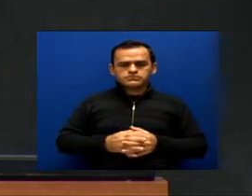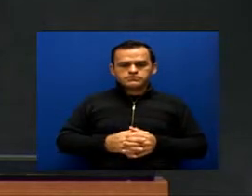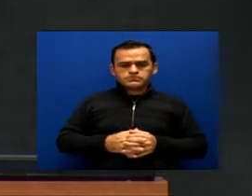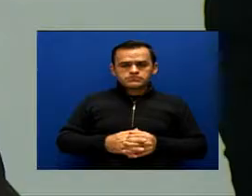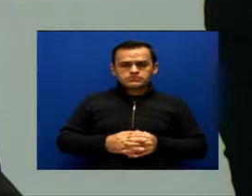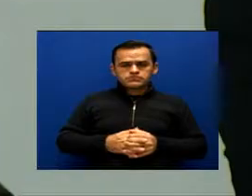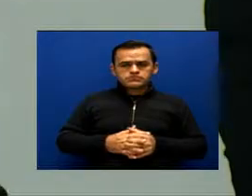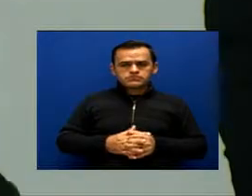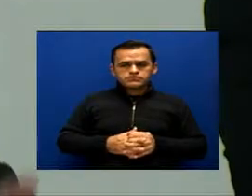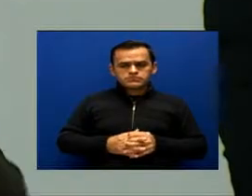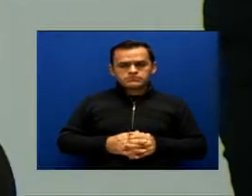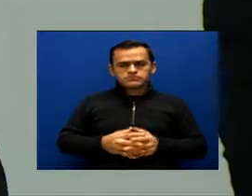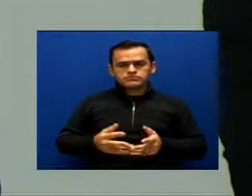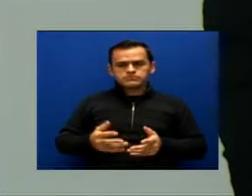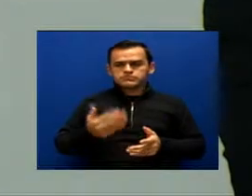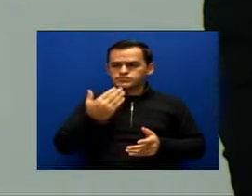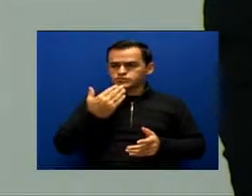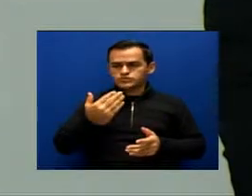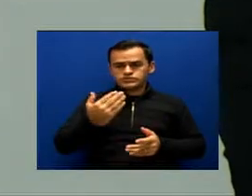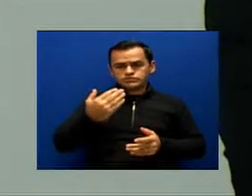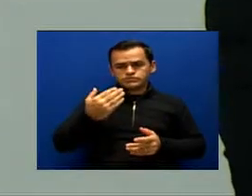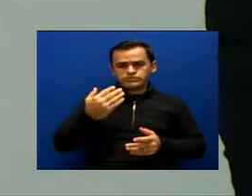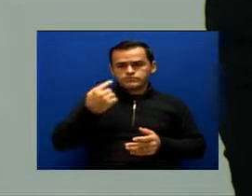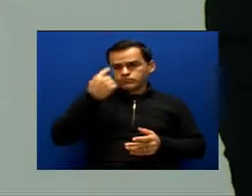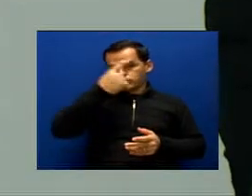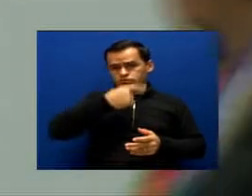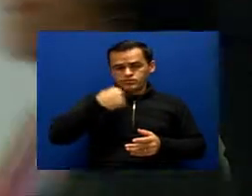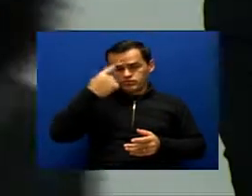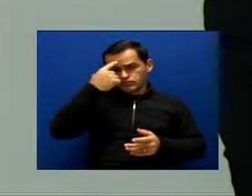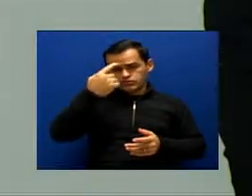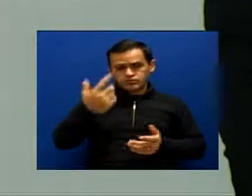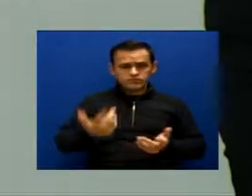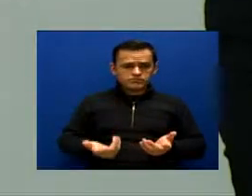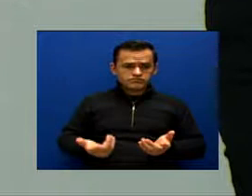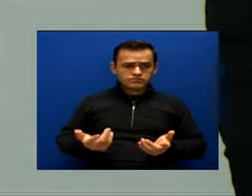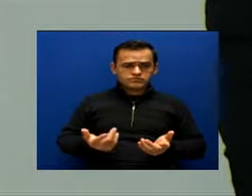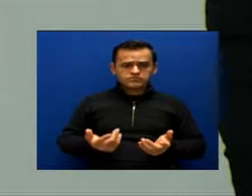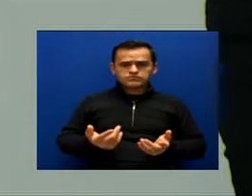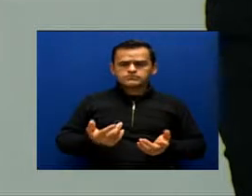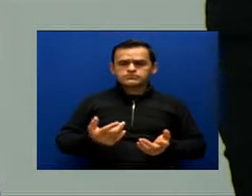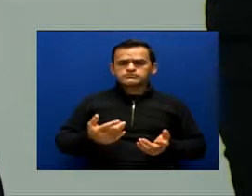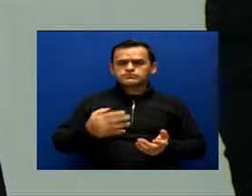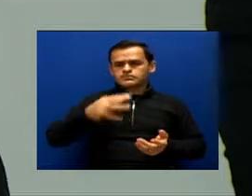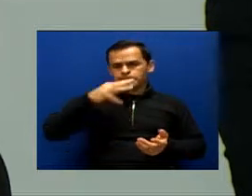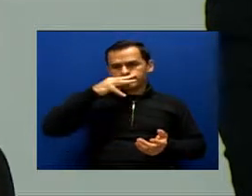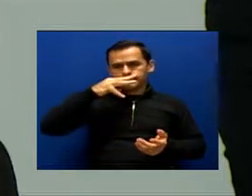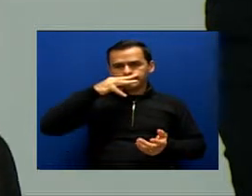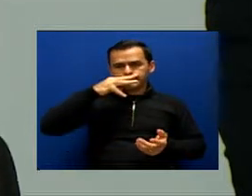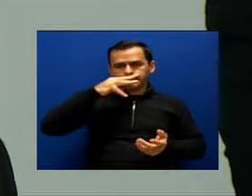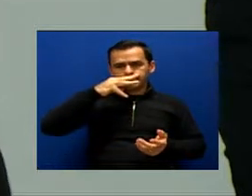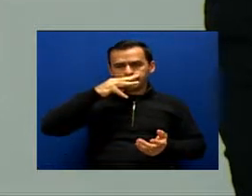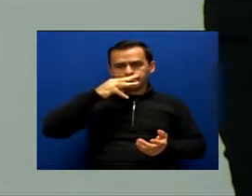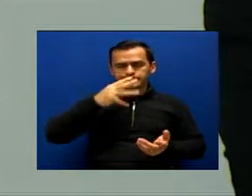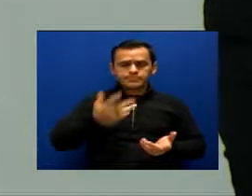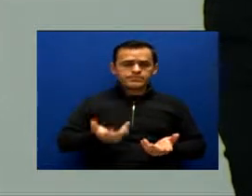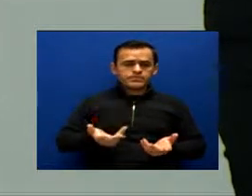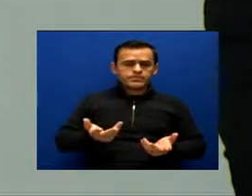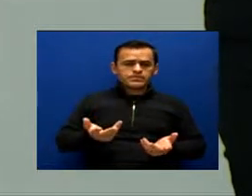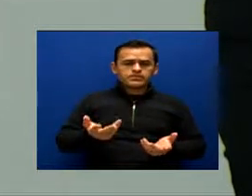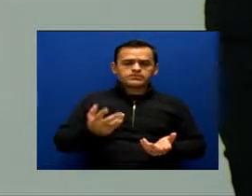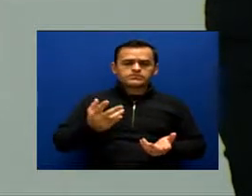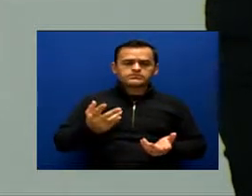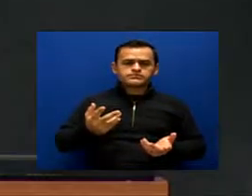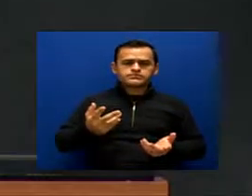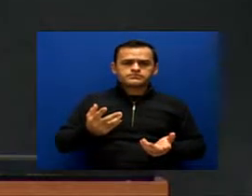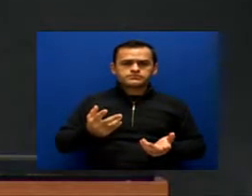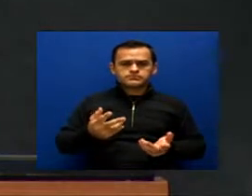É que foi feito, né? Pedimos uma hora de prorrogação e gastamos 50 minutos. Ocuparam quase todo Martinez, o tempo. Vereador Martinez,